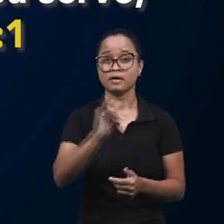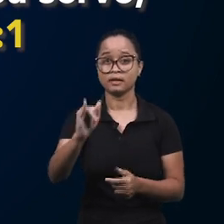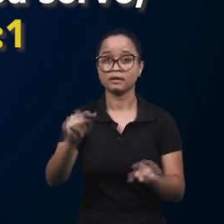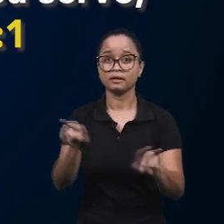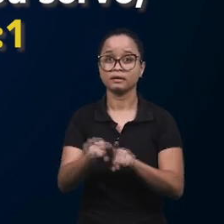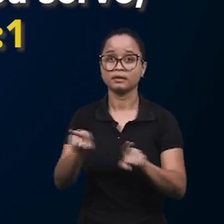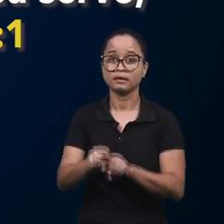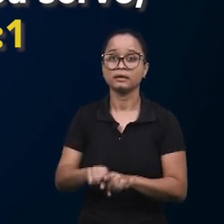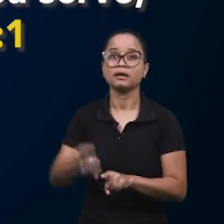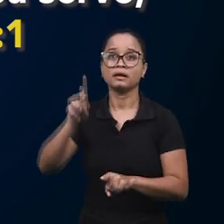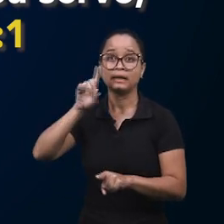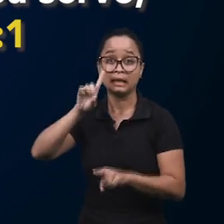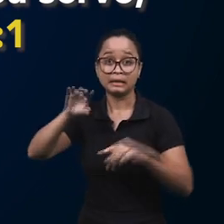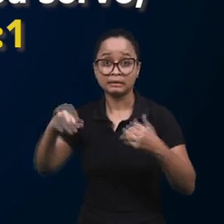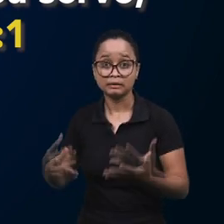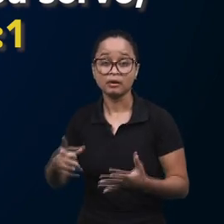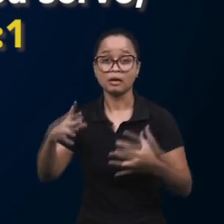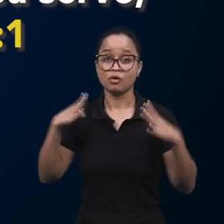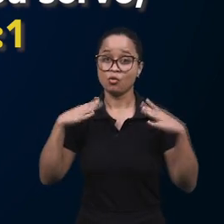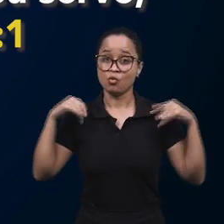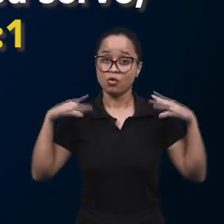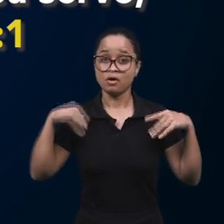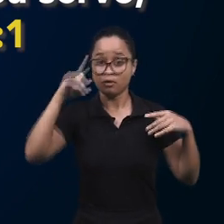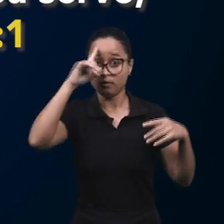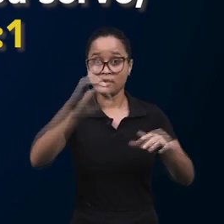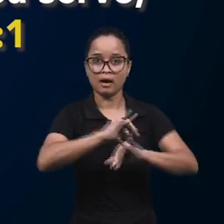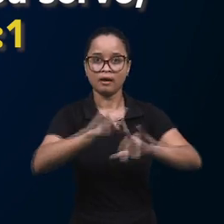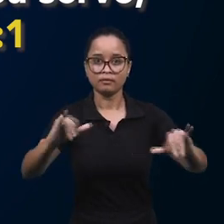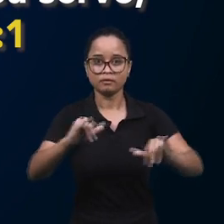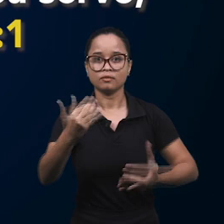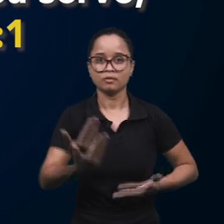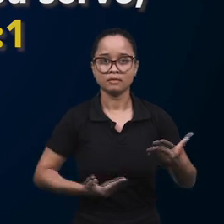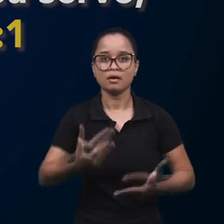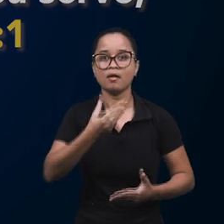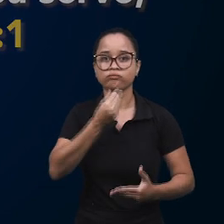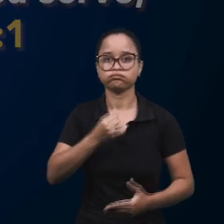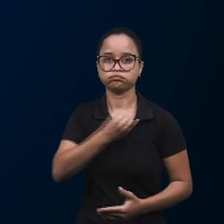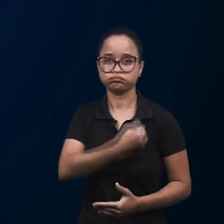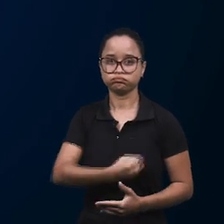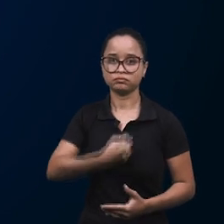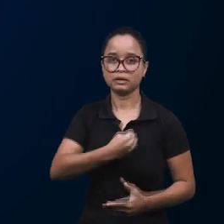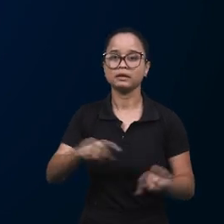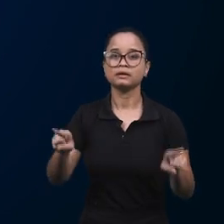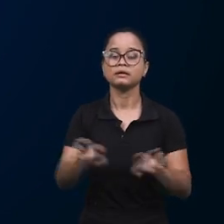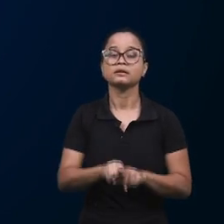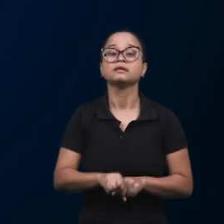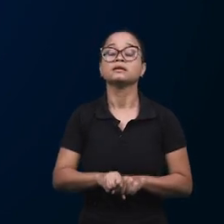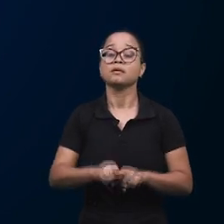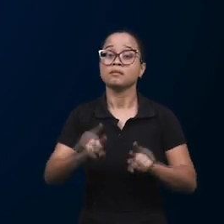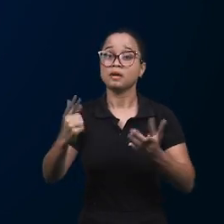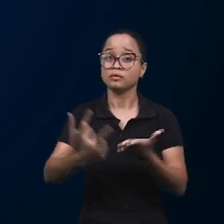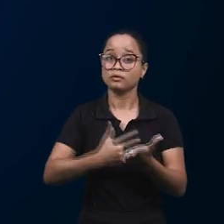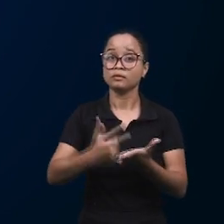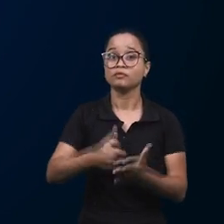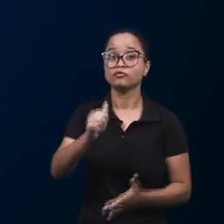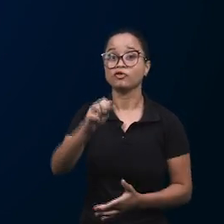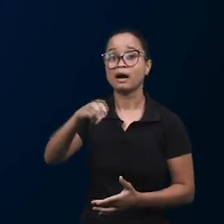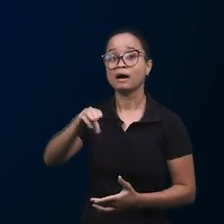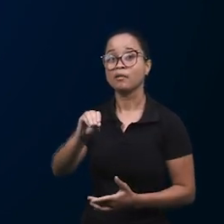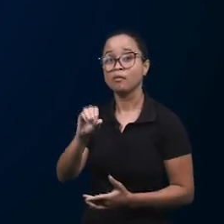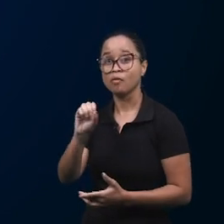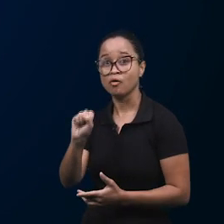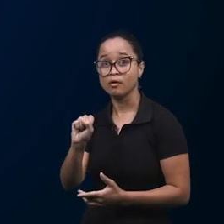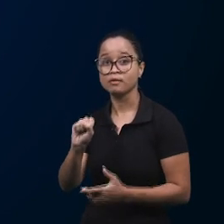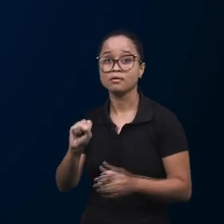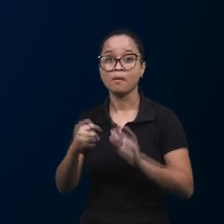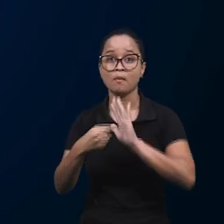ele, enviando por intermédio do seu anjo, notificou ao seu servo João. Também no livro de Amós, no capítulo 3, no versículo